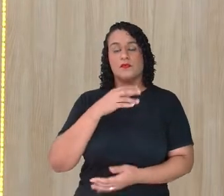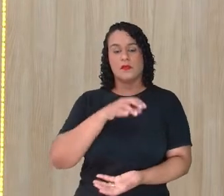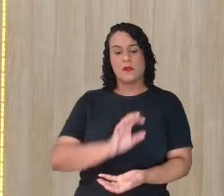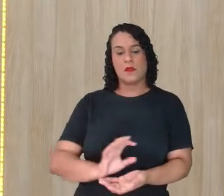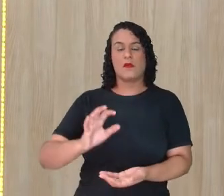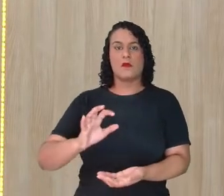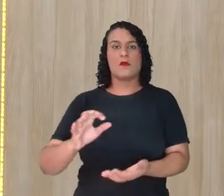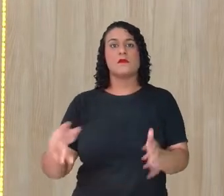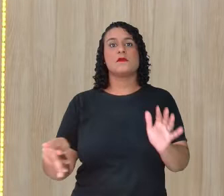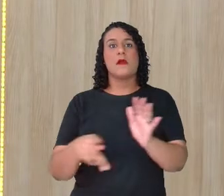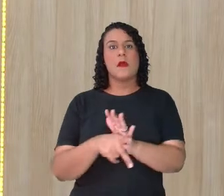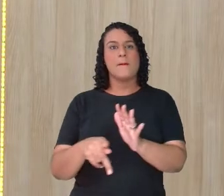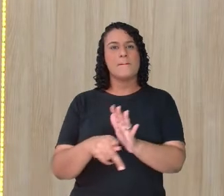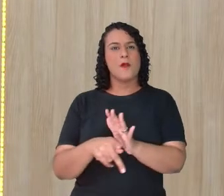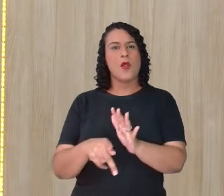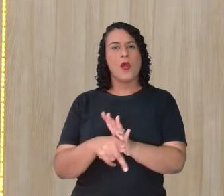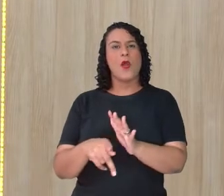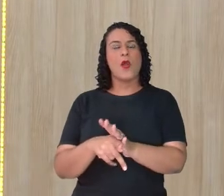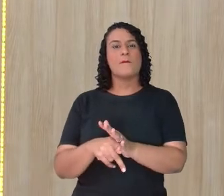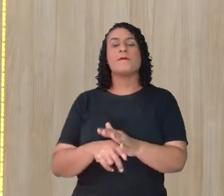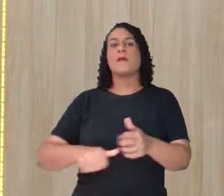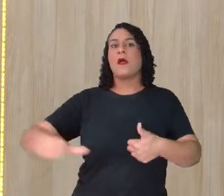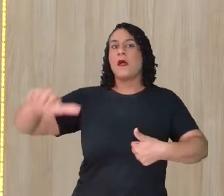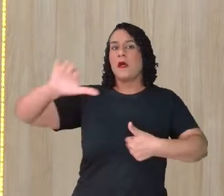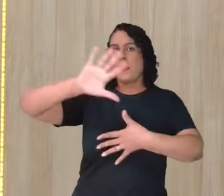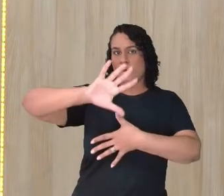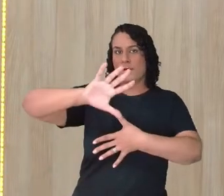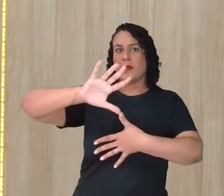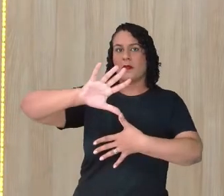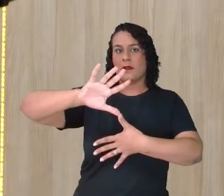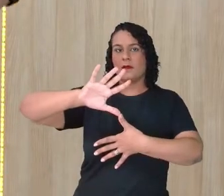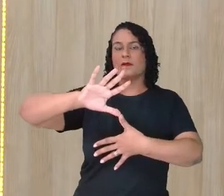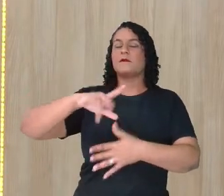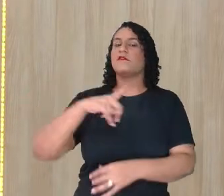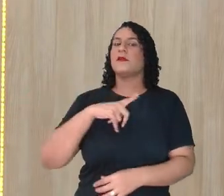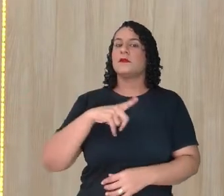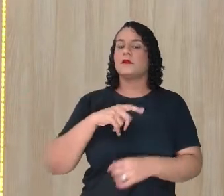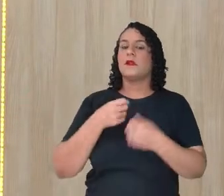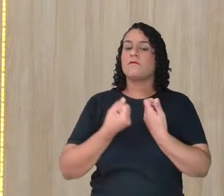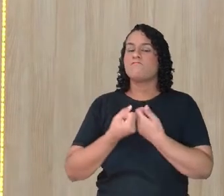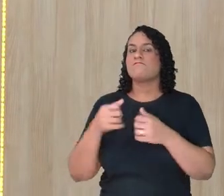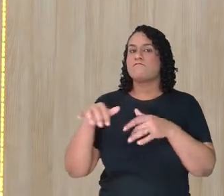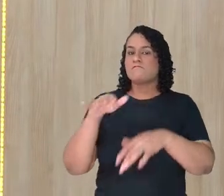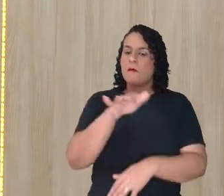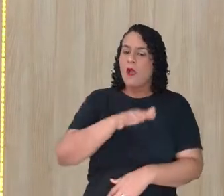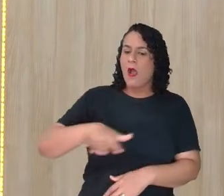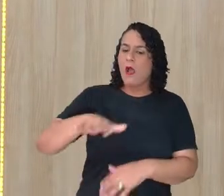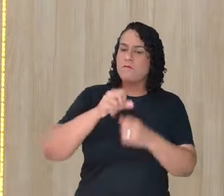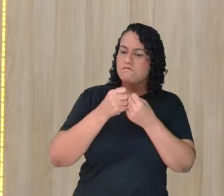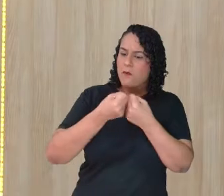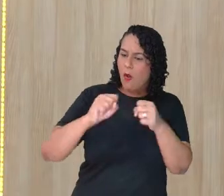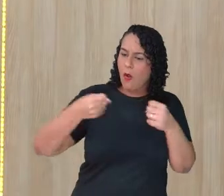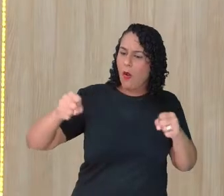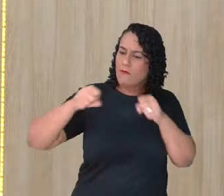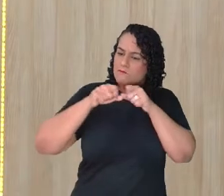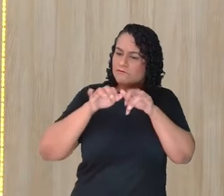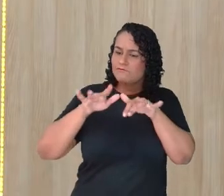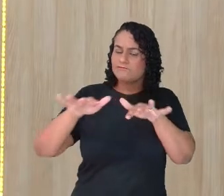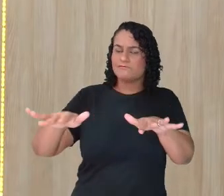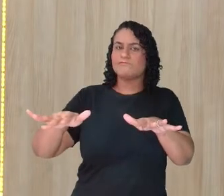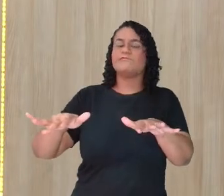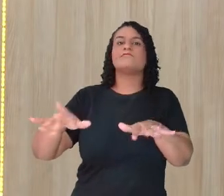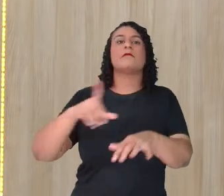continente americano. Então a gente vai ter expansão aí territorial, advinda aí como